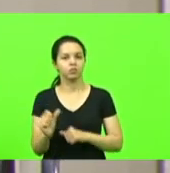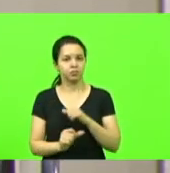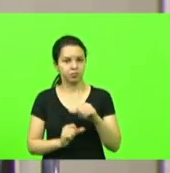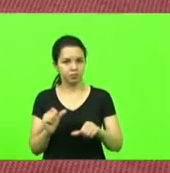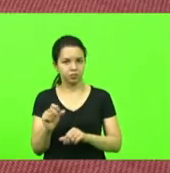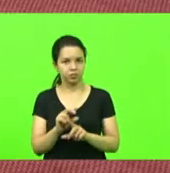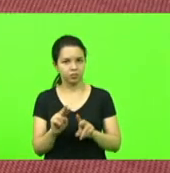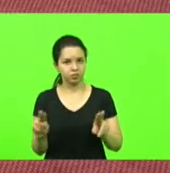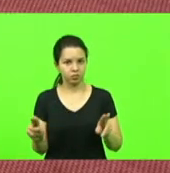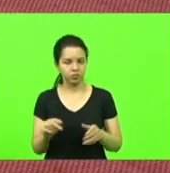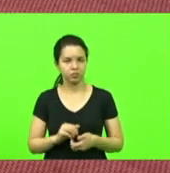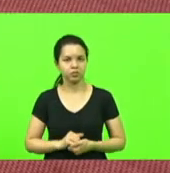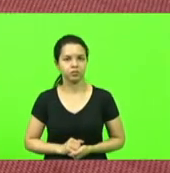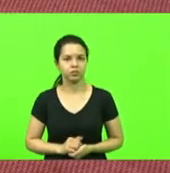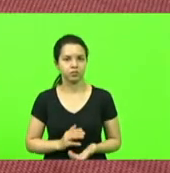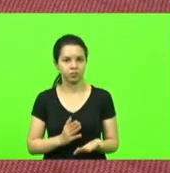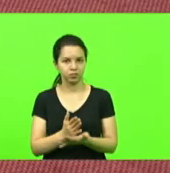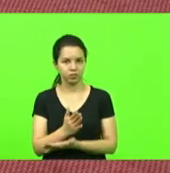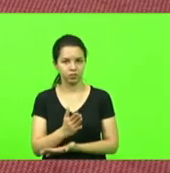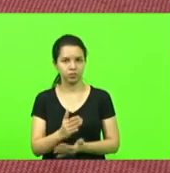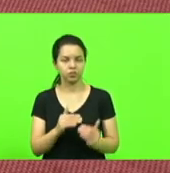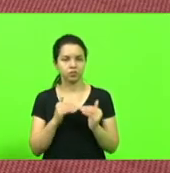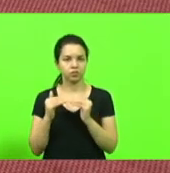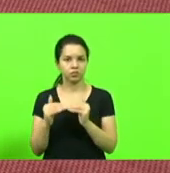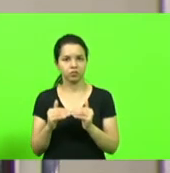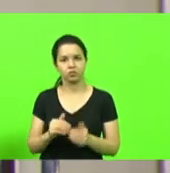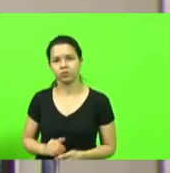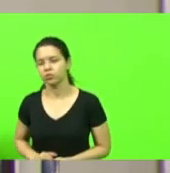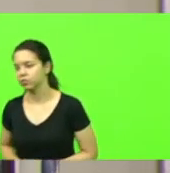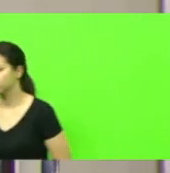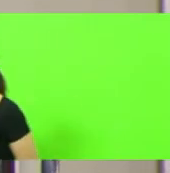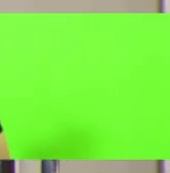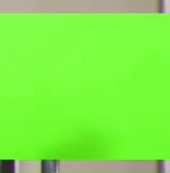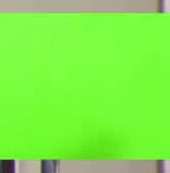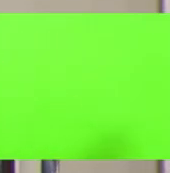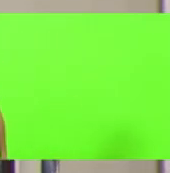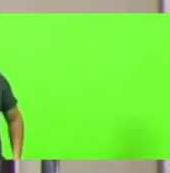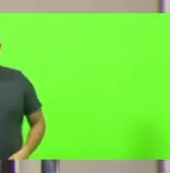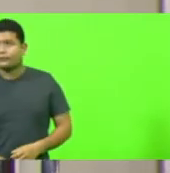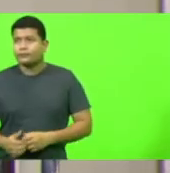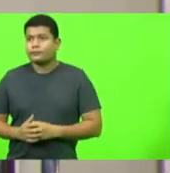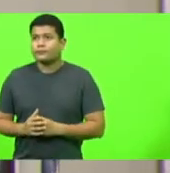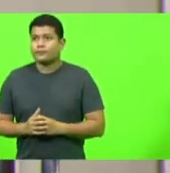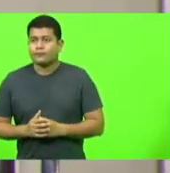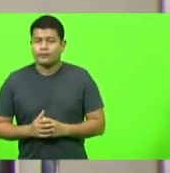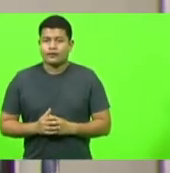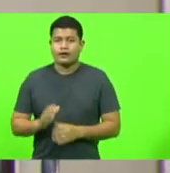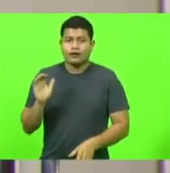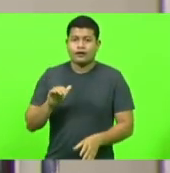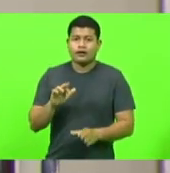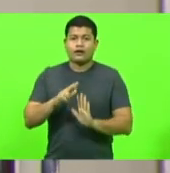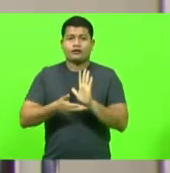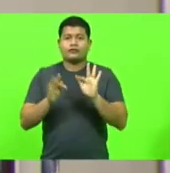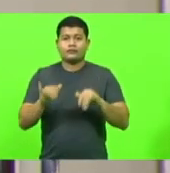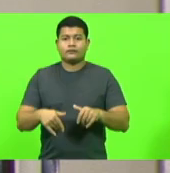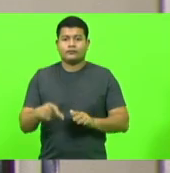encontra. Aprovado por unanimidade. Votação da redação final do projeto de lei